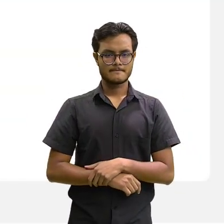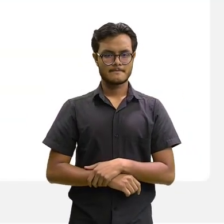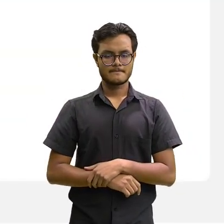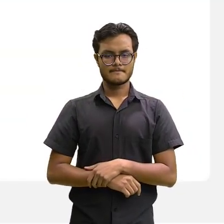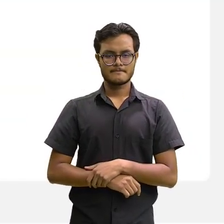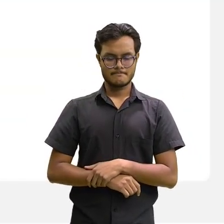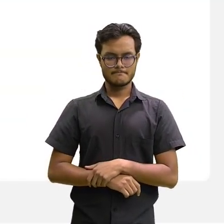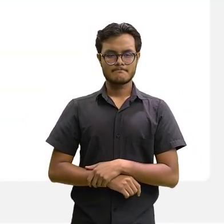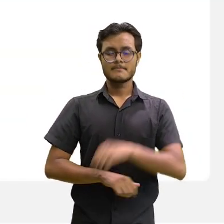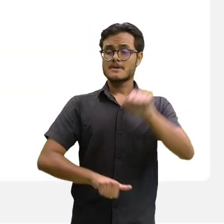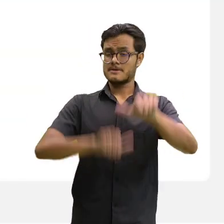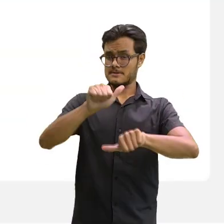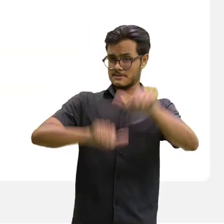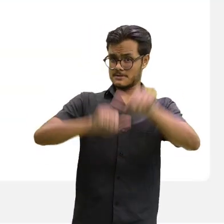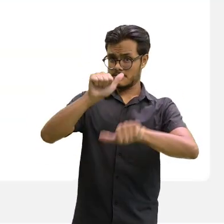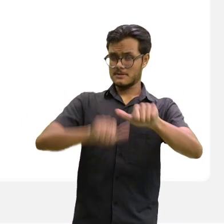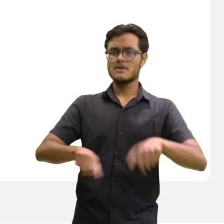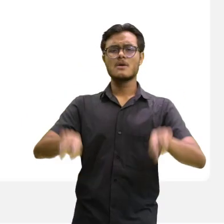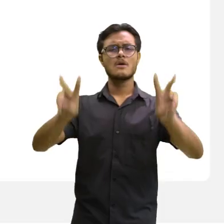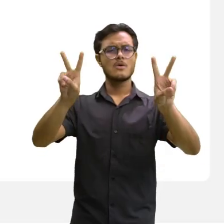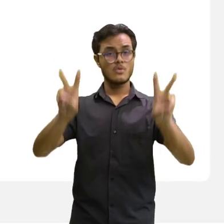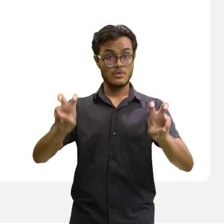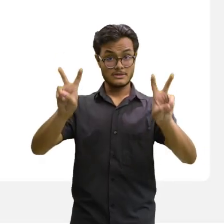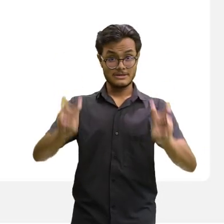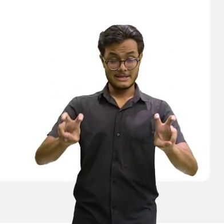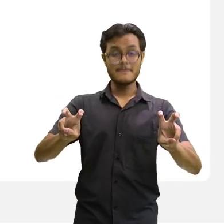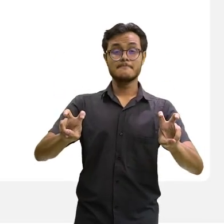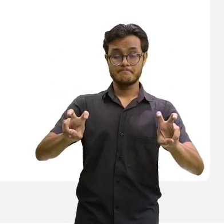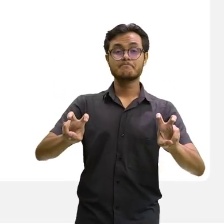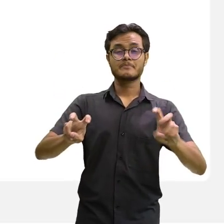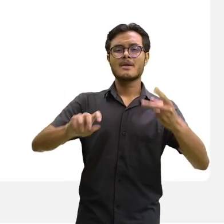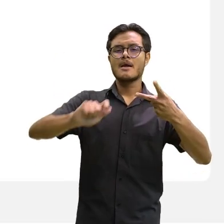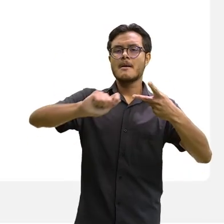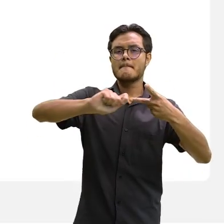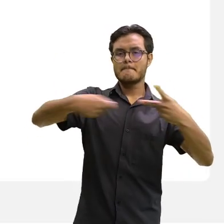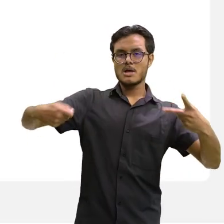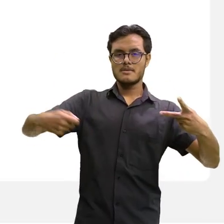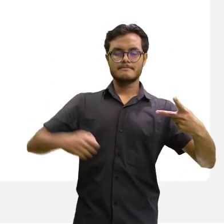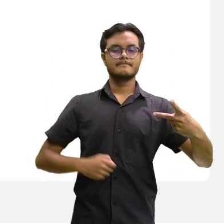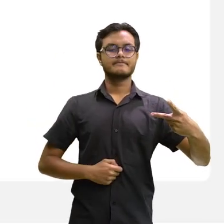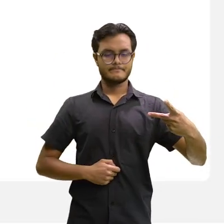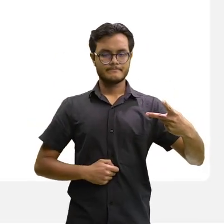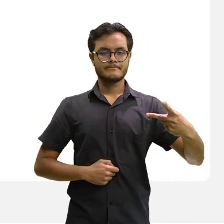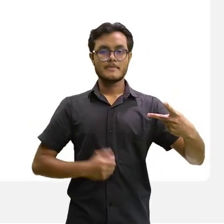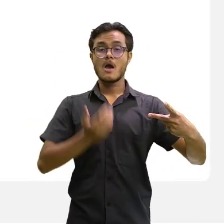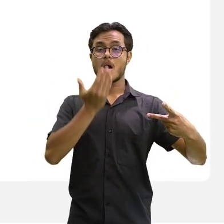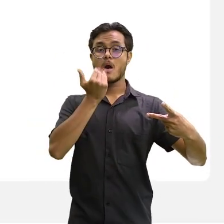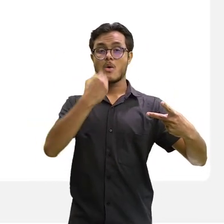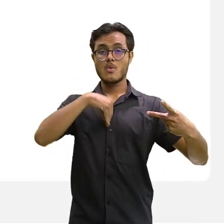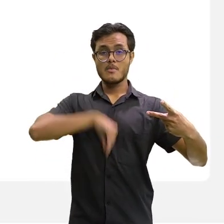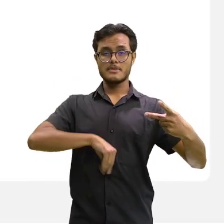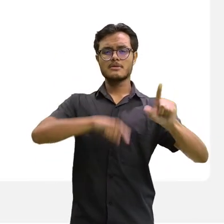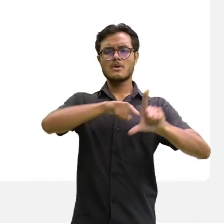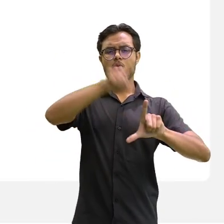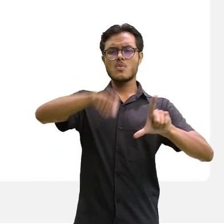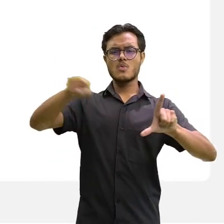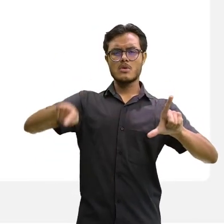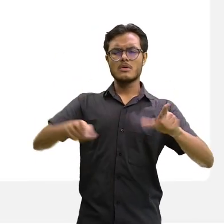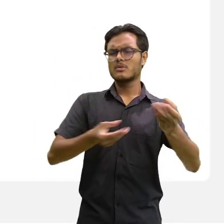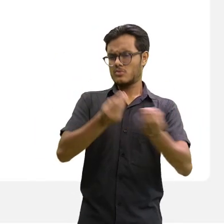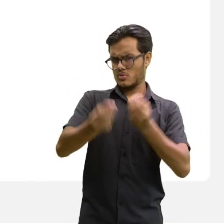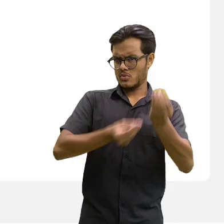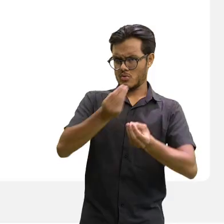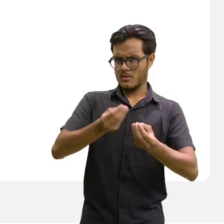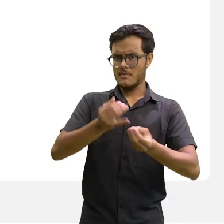uma questão agora que fala sobre enzimas digestivas. Analise o gráfico que ilustra as velocidades de reação